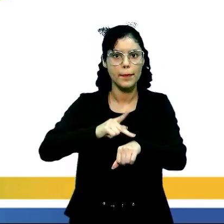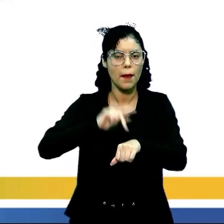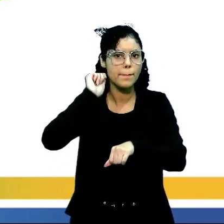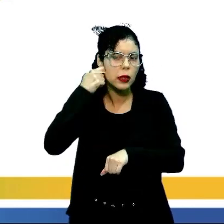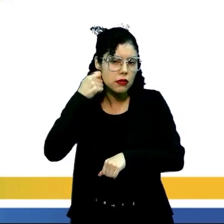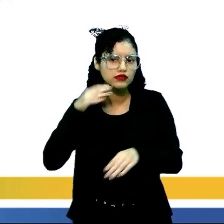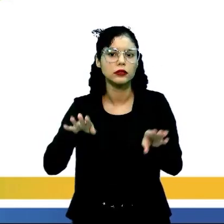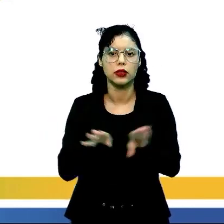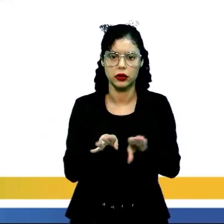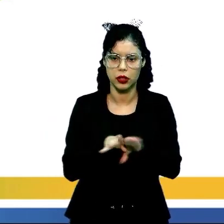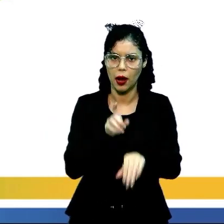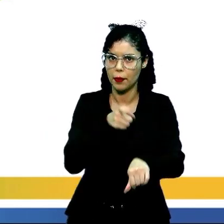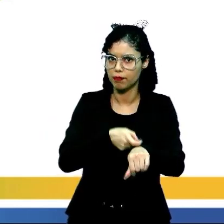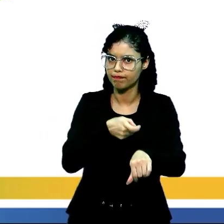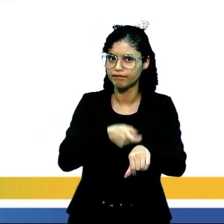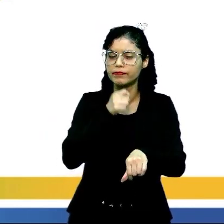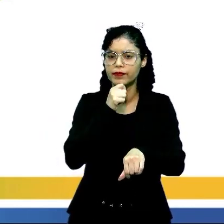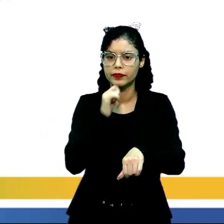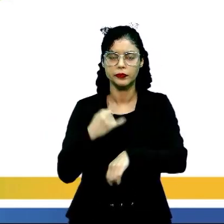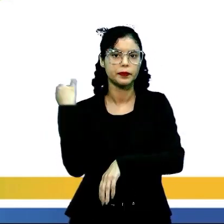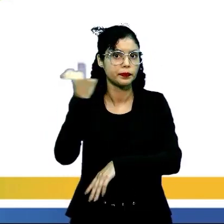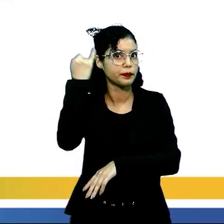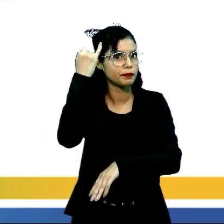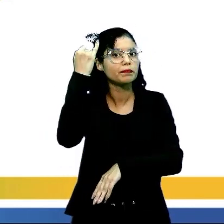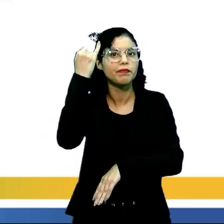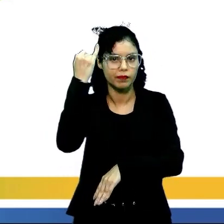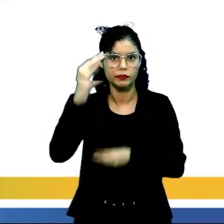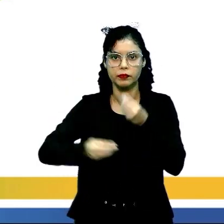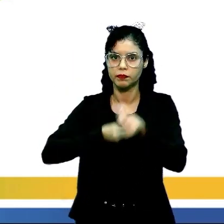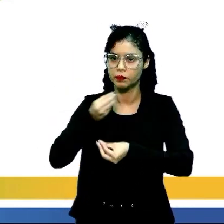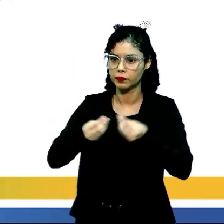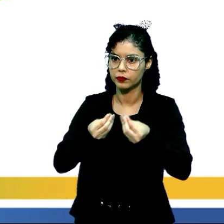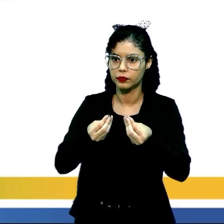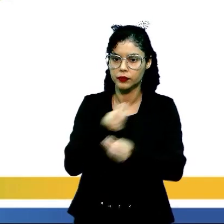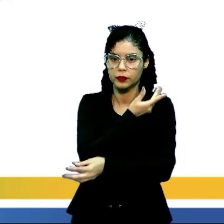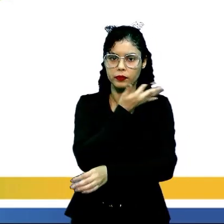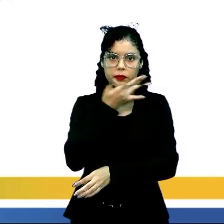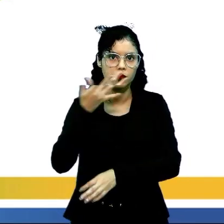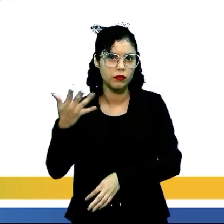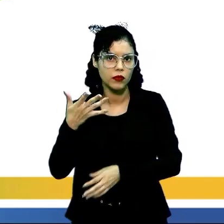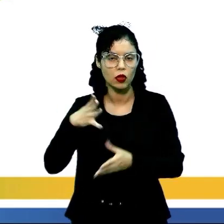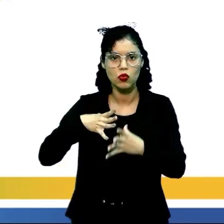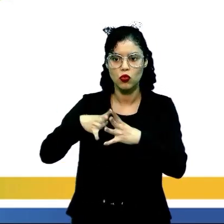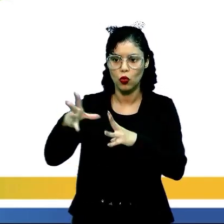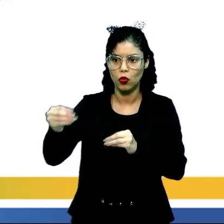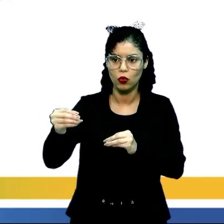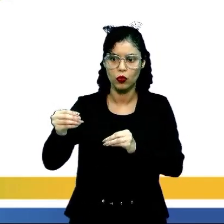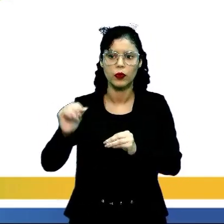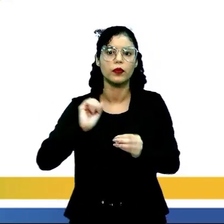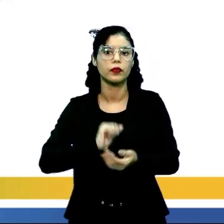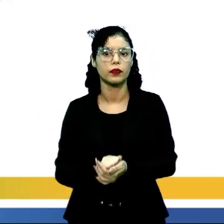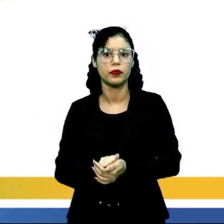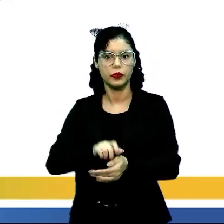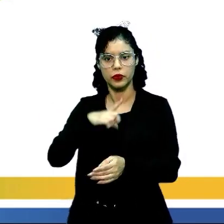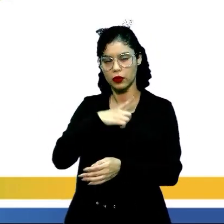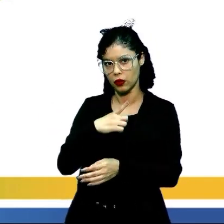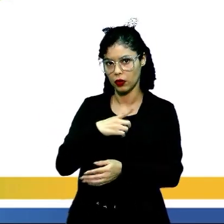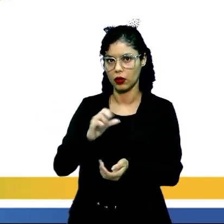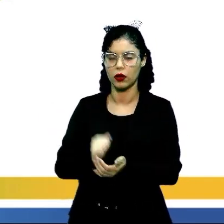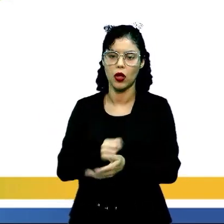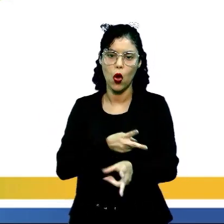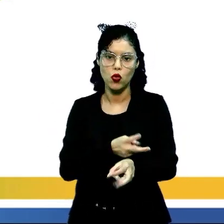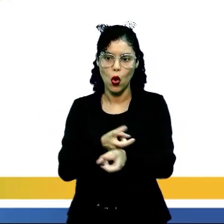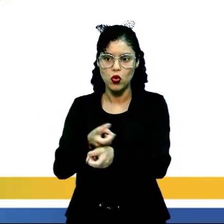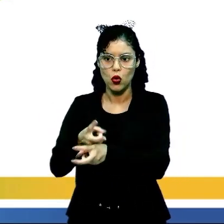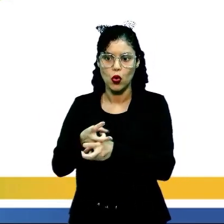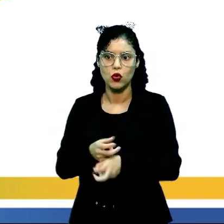que é extremamente importante, porque o carvão ativado ele serve como um odorizante. A função do carvão ativado na